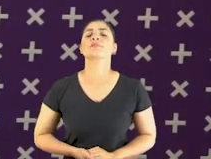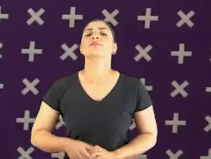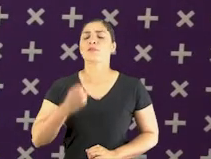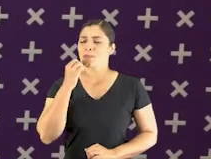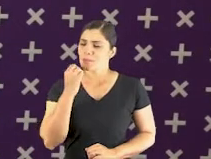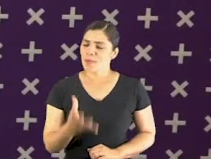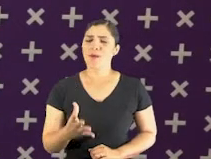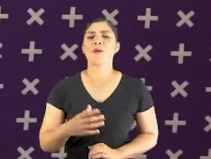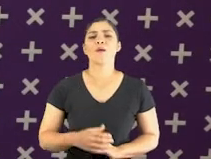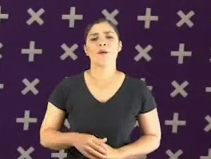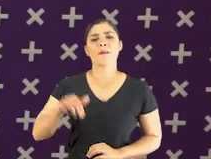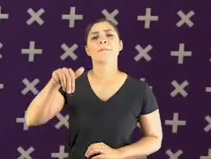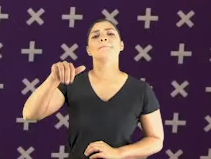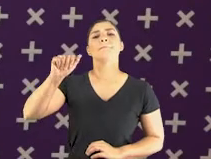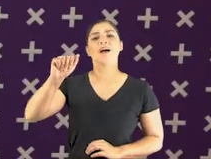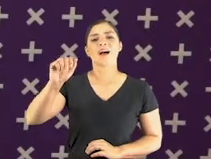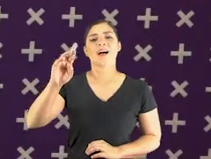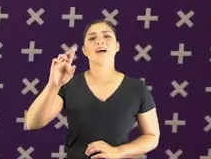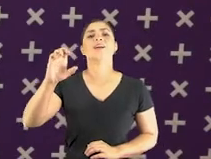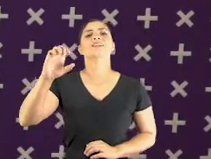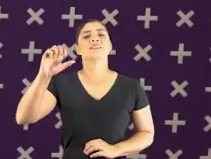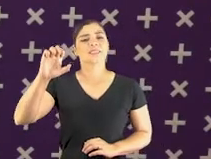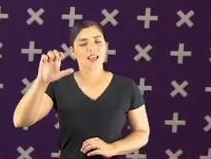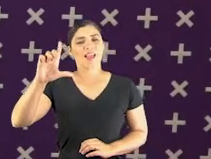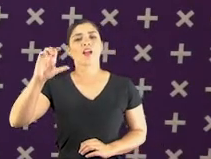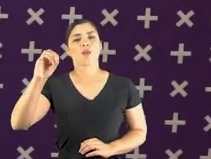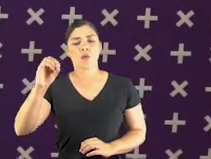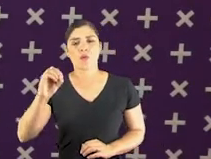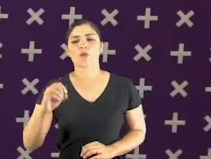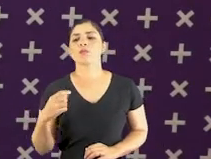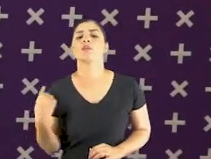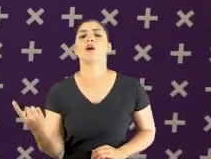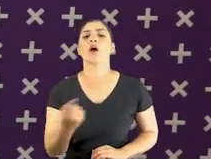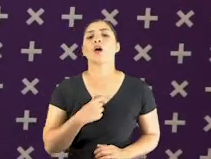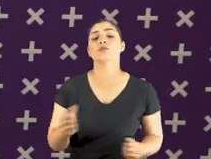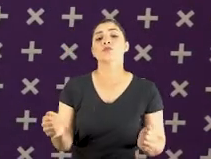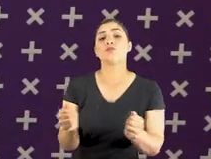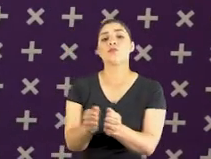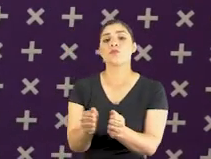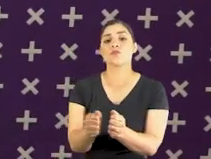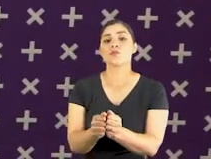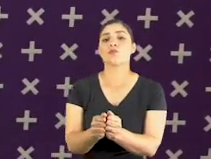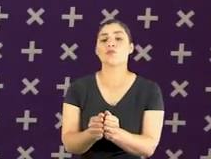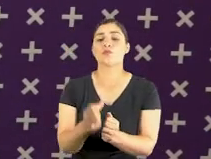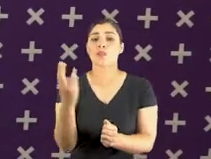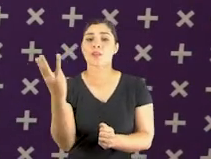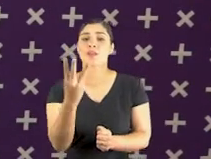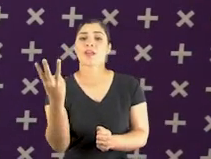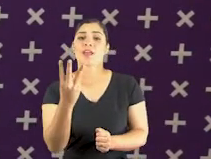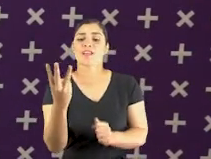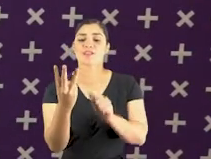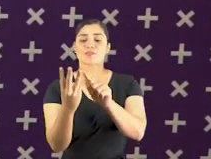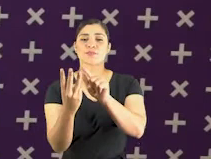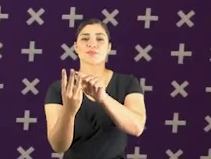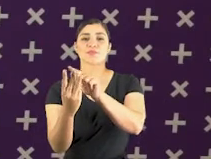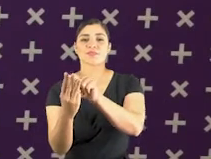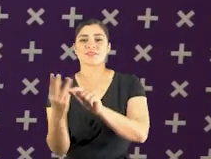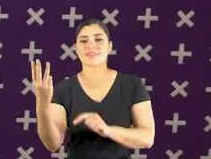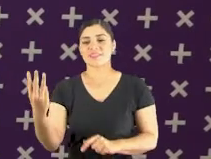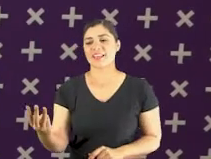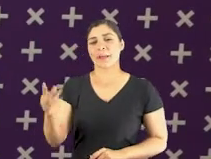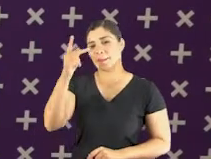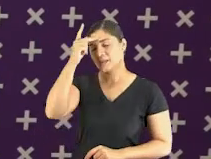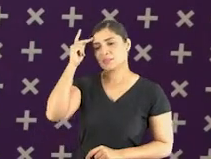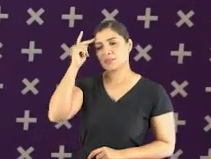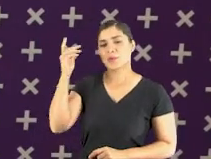é muito bem olha Marcelo estão aqui conosco três representantes da Klabin e agora vamos fazer algumas perguntas